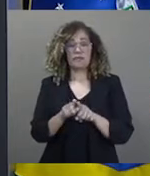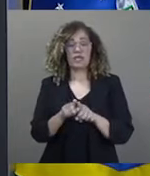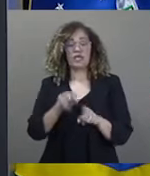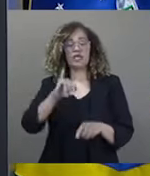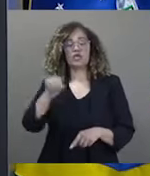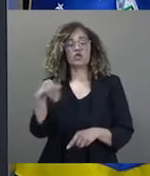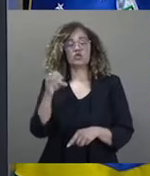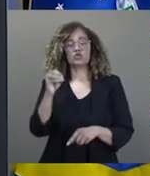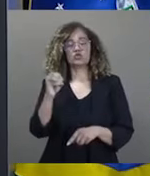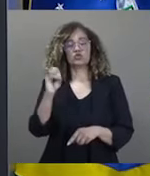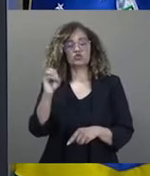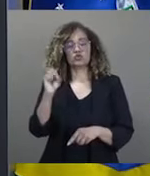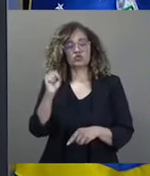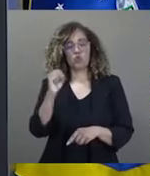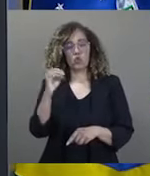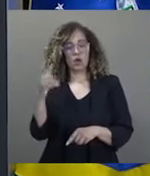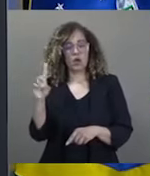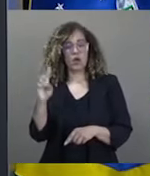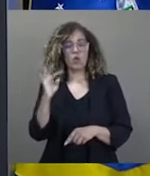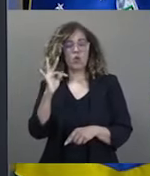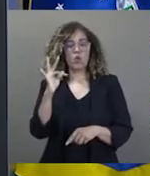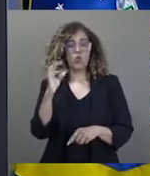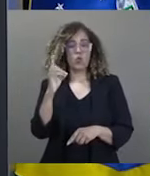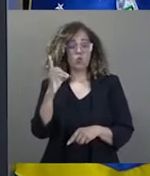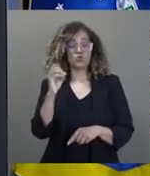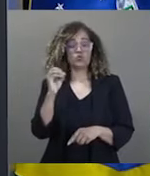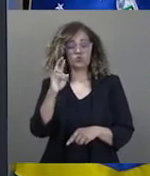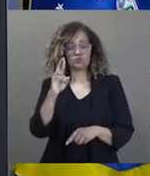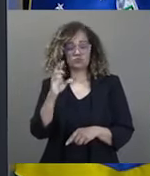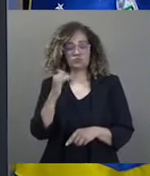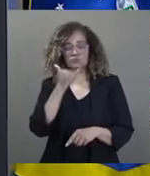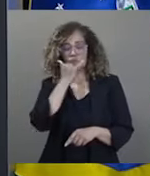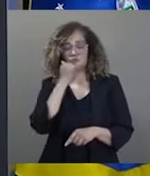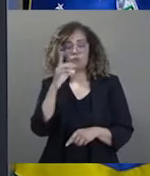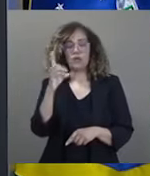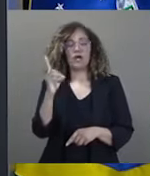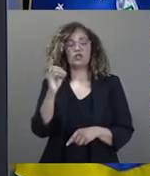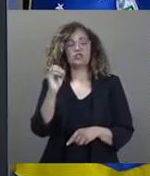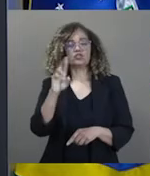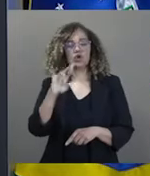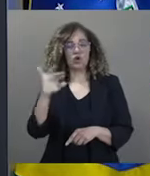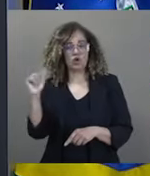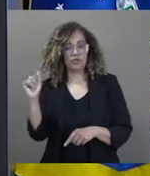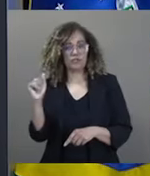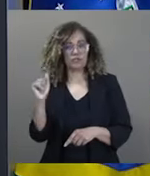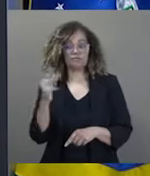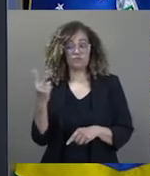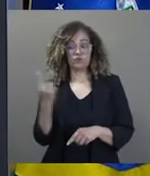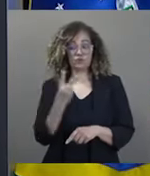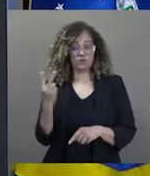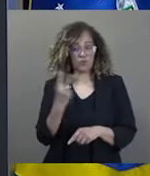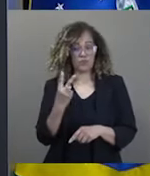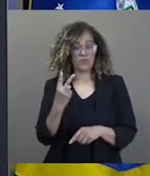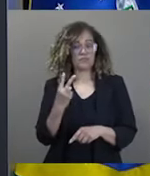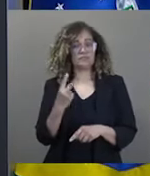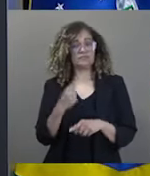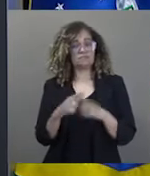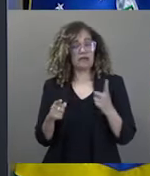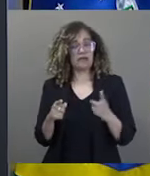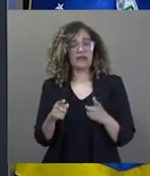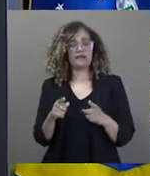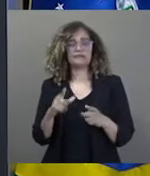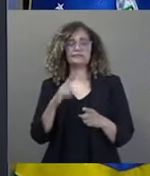simpatia de minha parte todavia e felizmente uma página triste de nossa